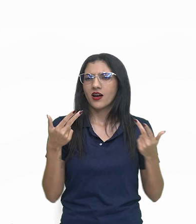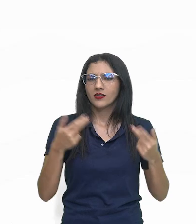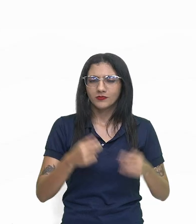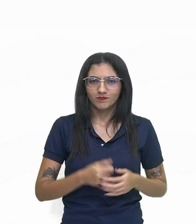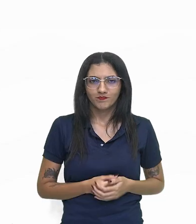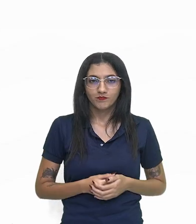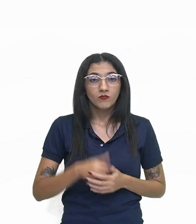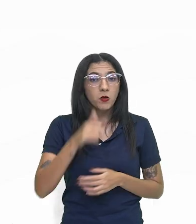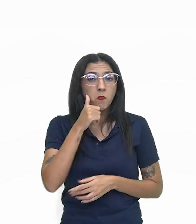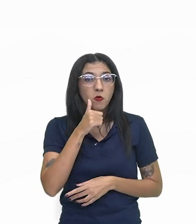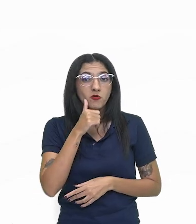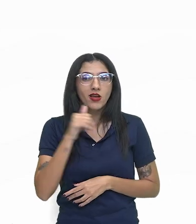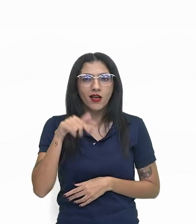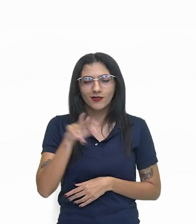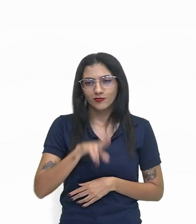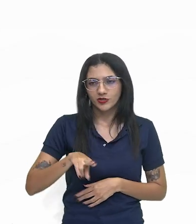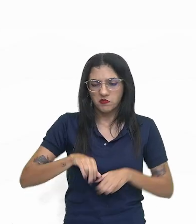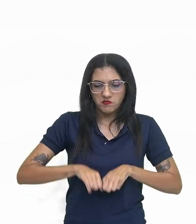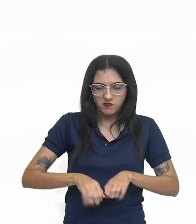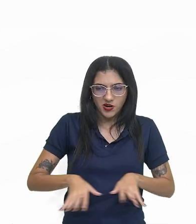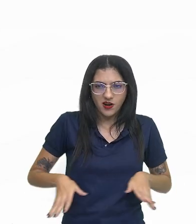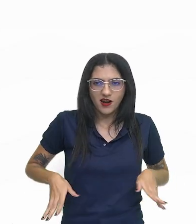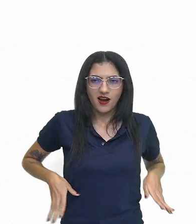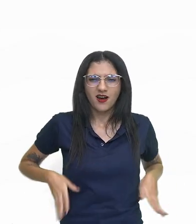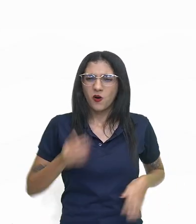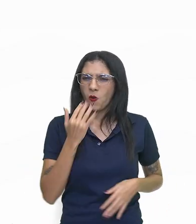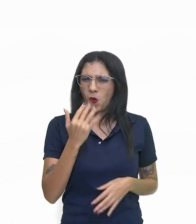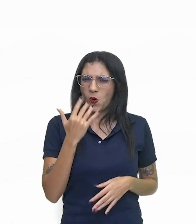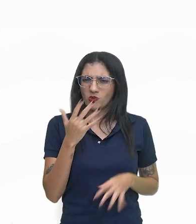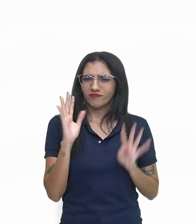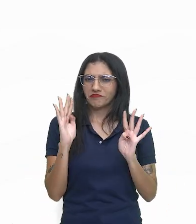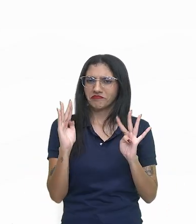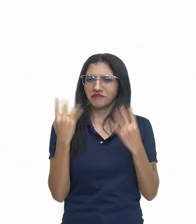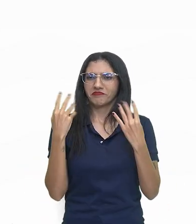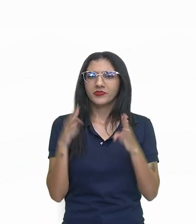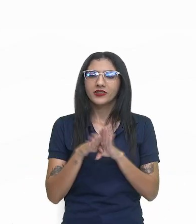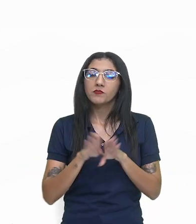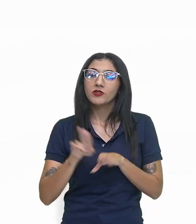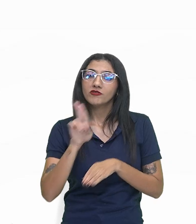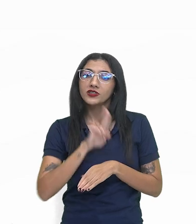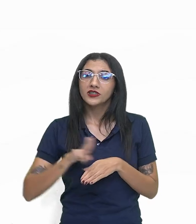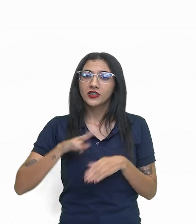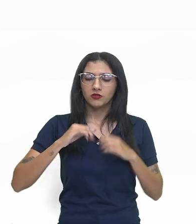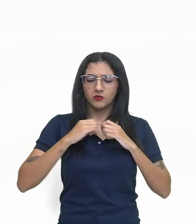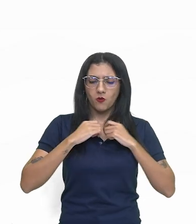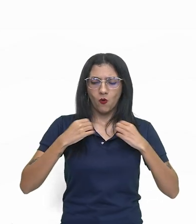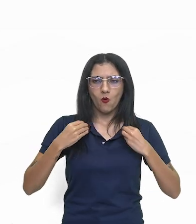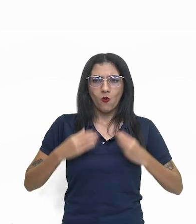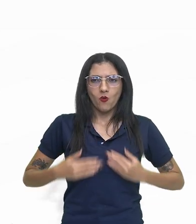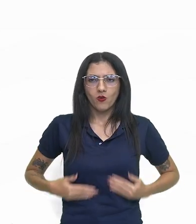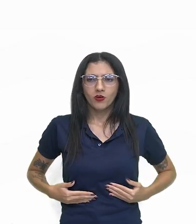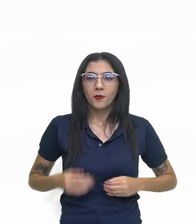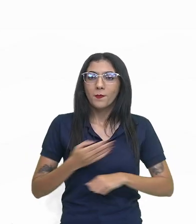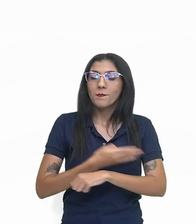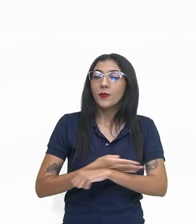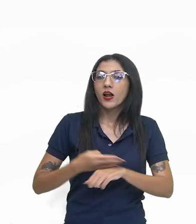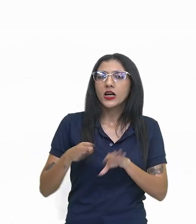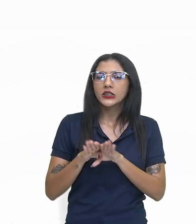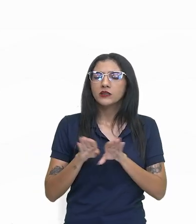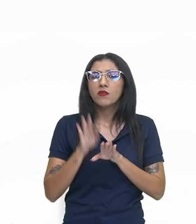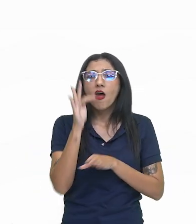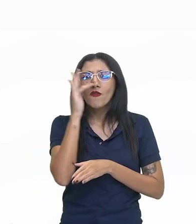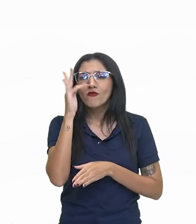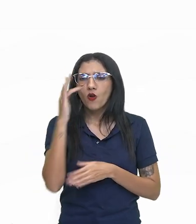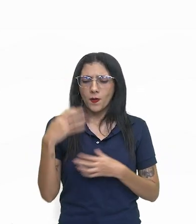utilizar uma saia rodada com estampas, usando uma blusa branca, colares e flores presas